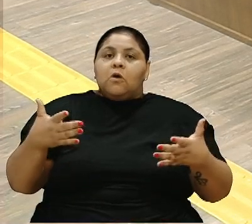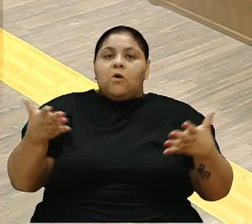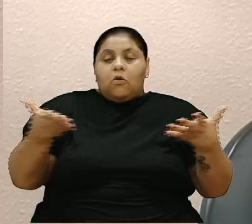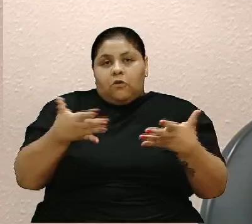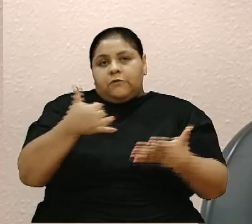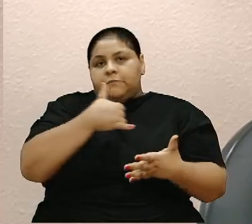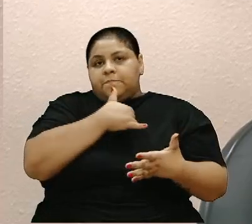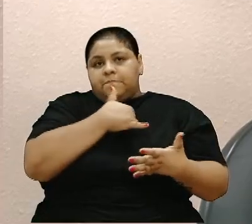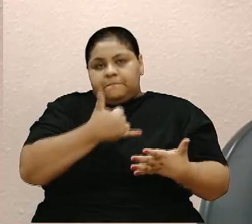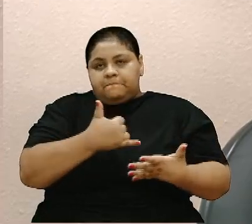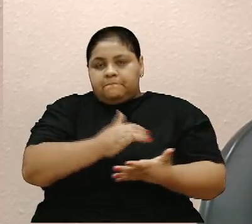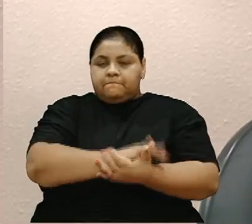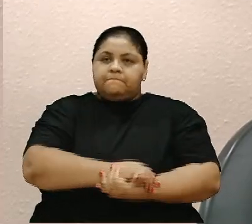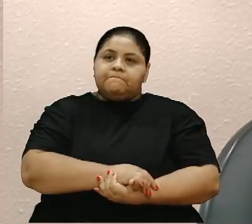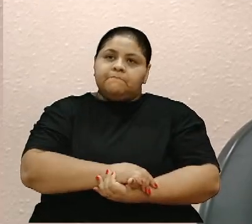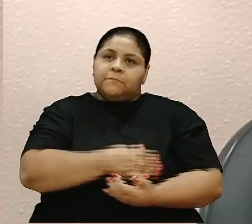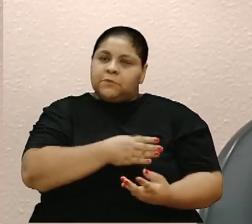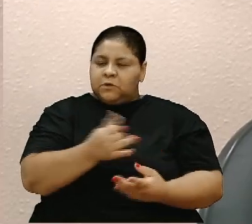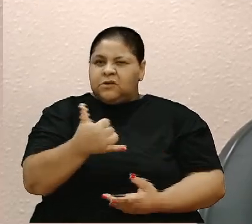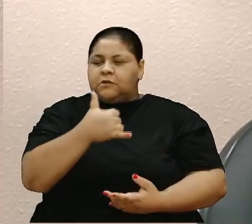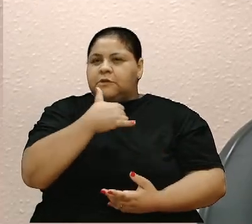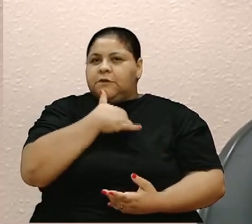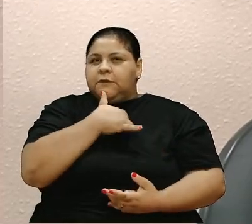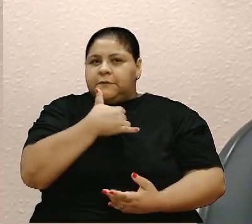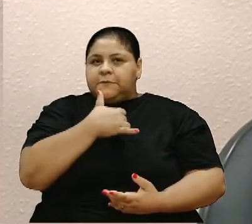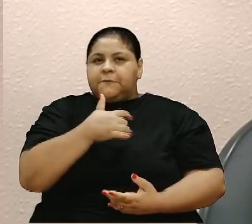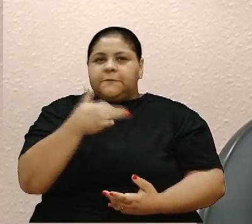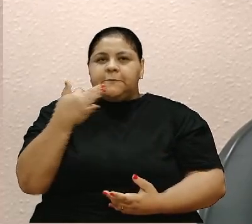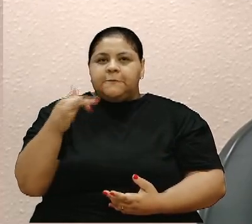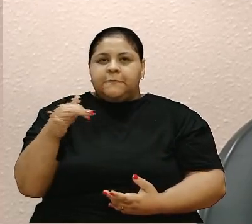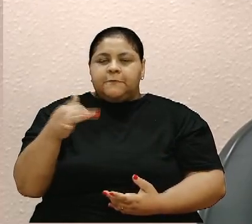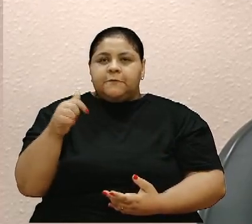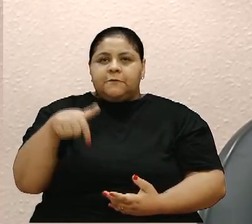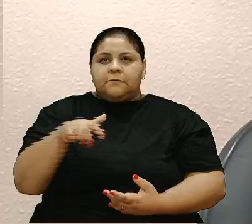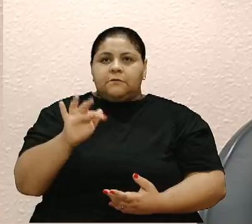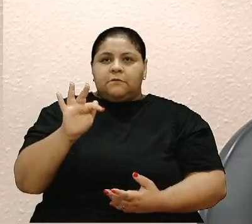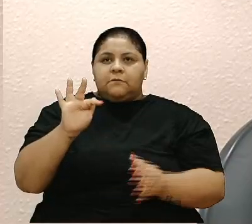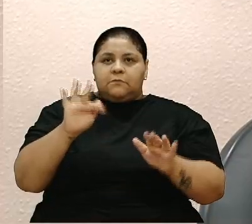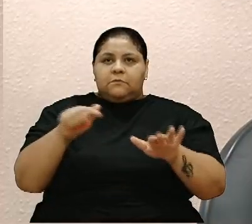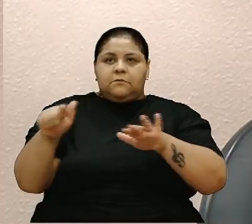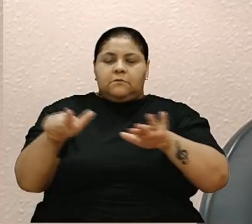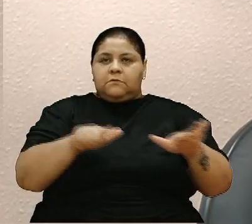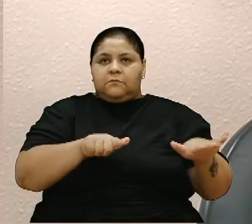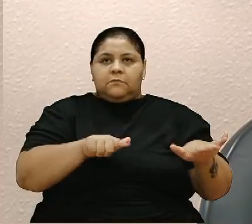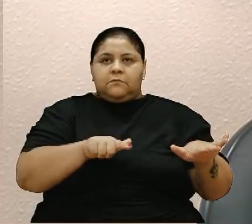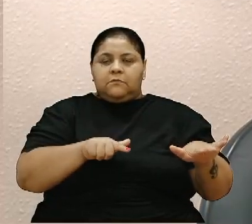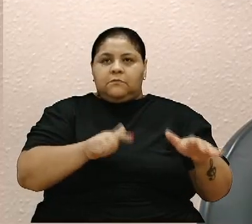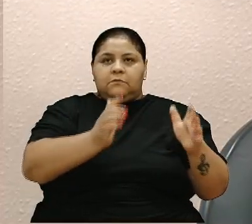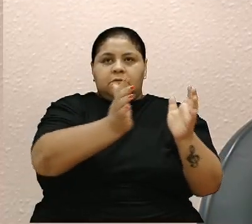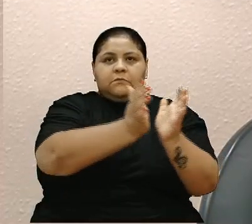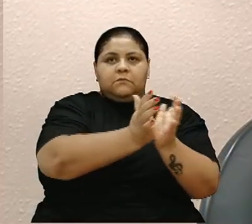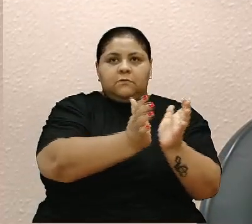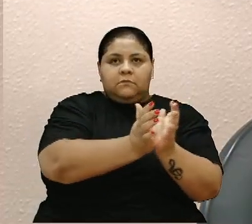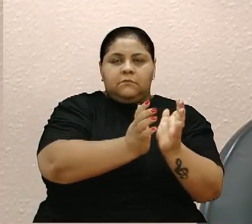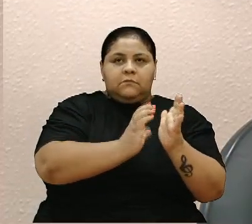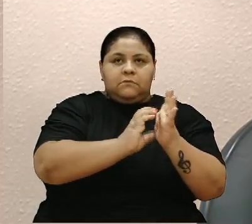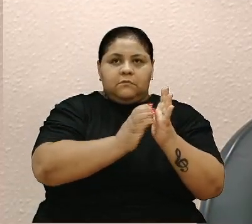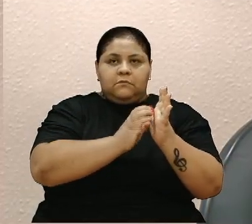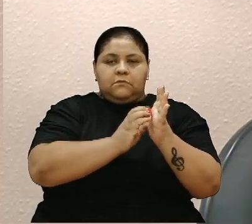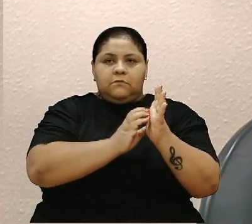pesar com muita tristeza e muita dor. Esse final de semana, uma companheira nossa do Partido dos